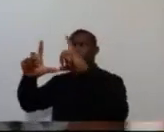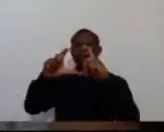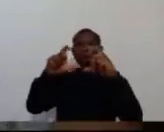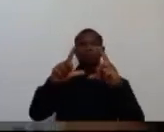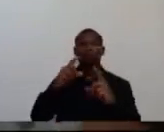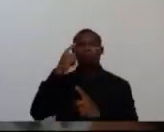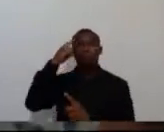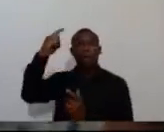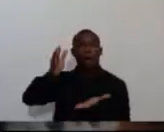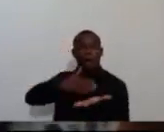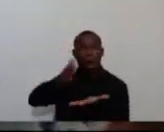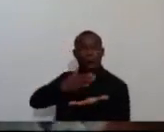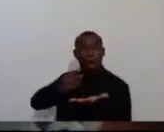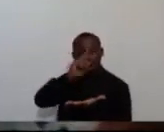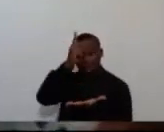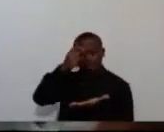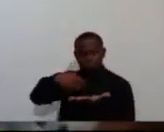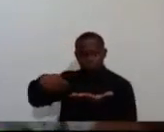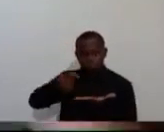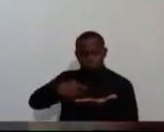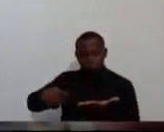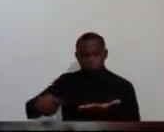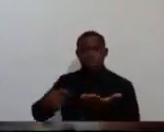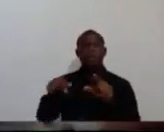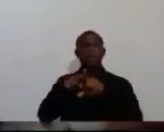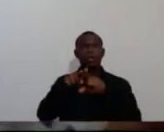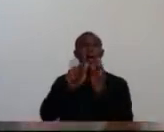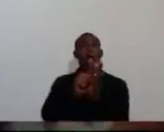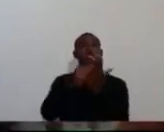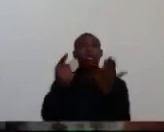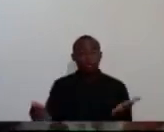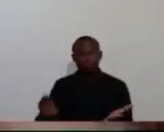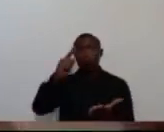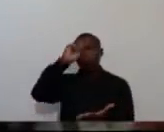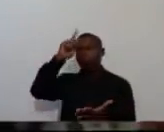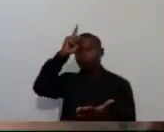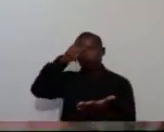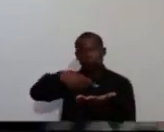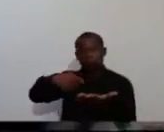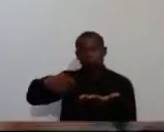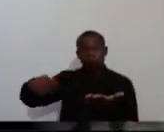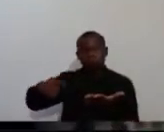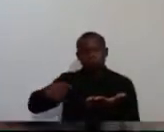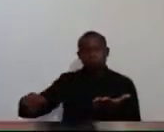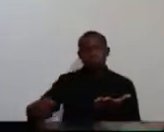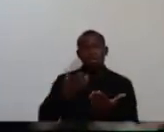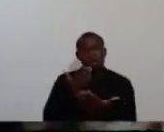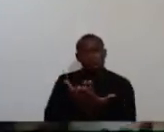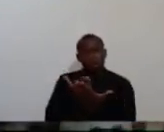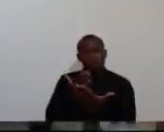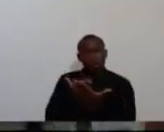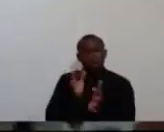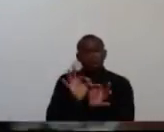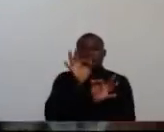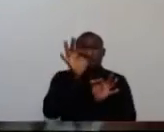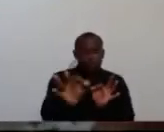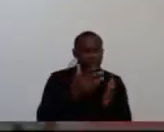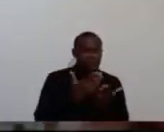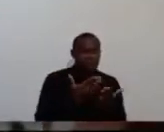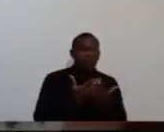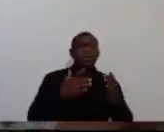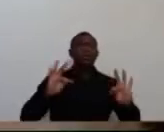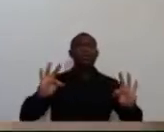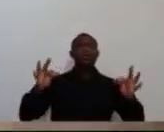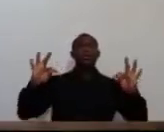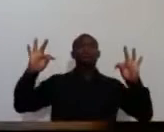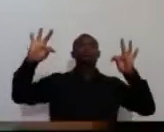a escrever jornais, né, começamos a estudar, a aprender através da tecnologia escrita, né, que está aí até